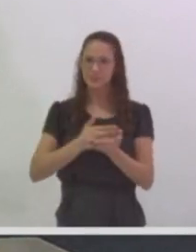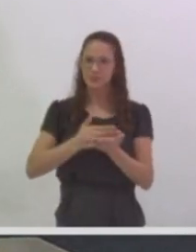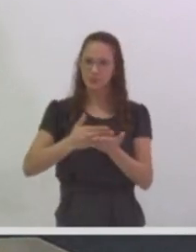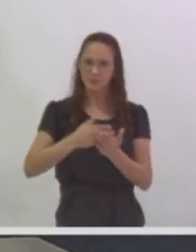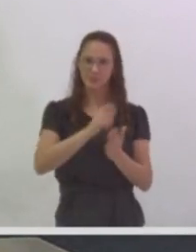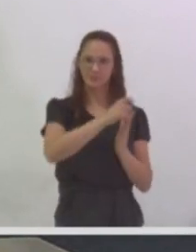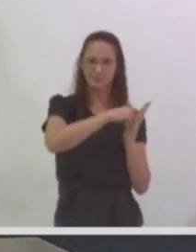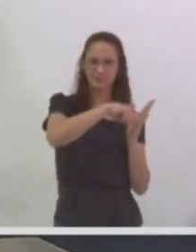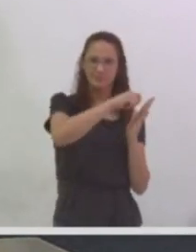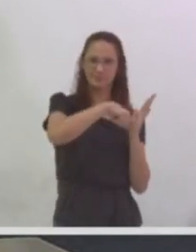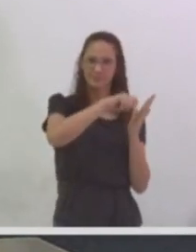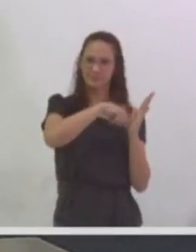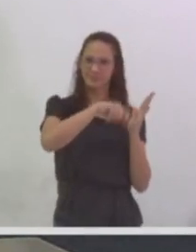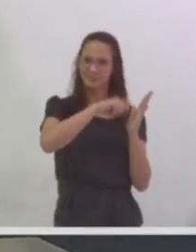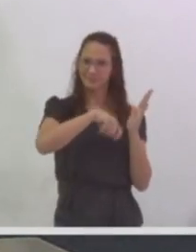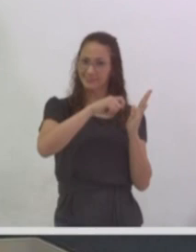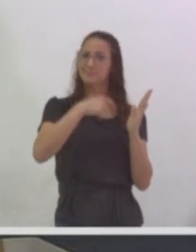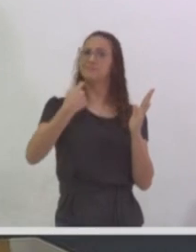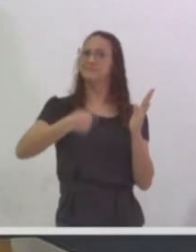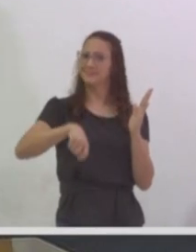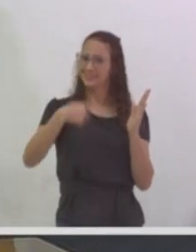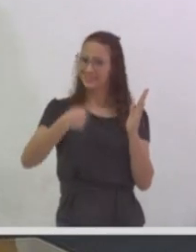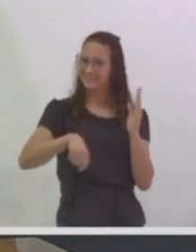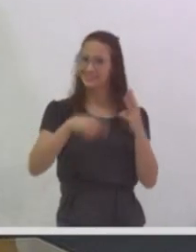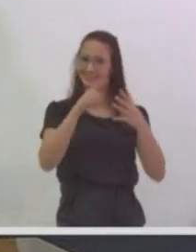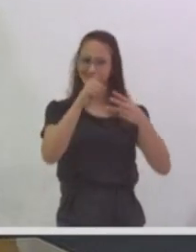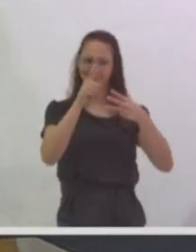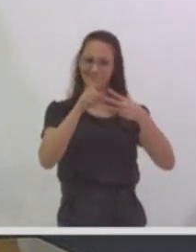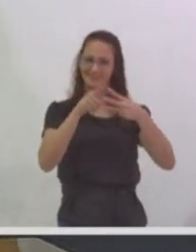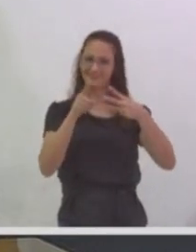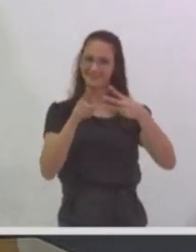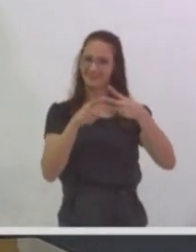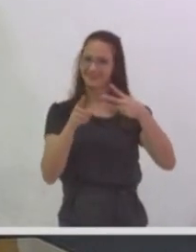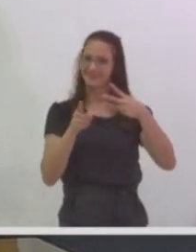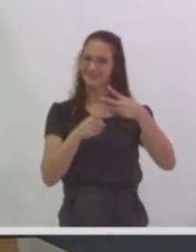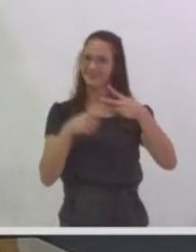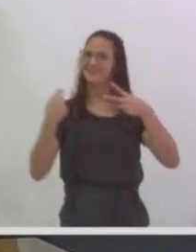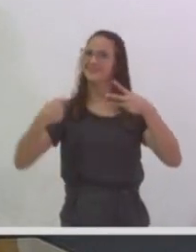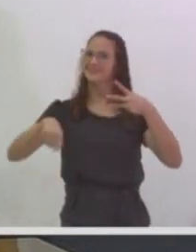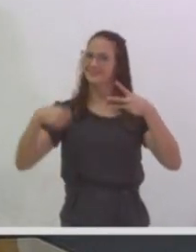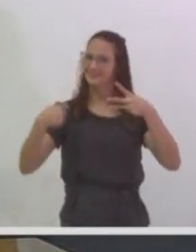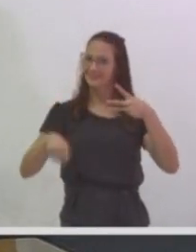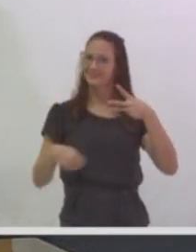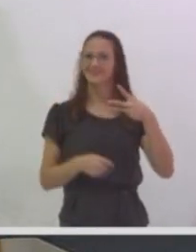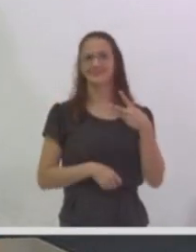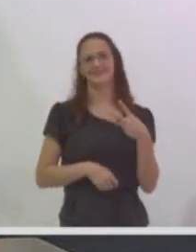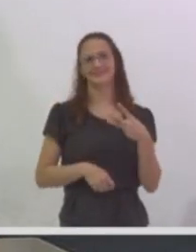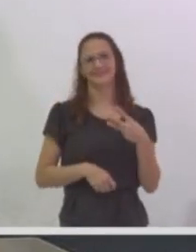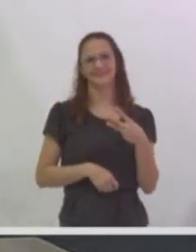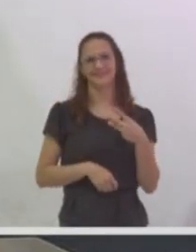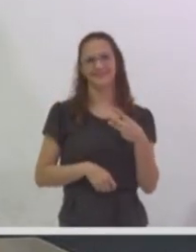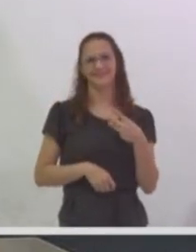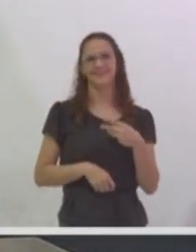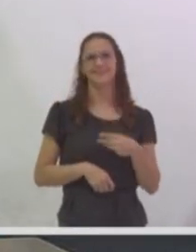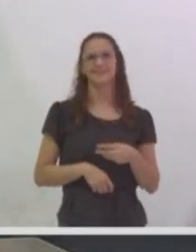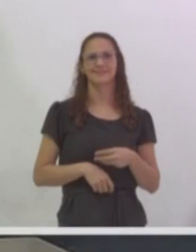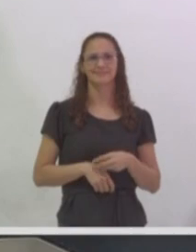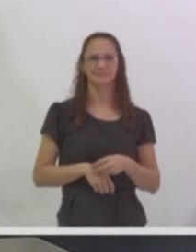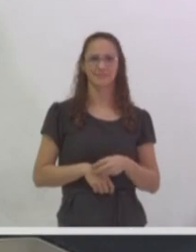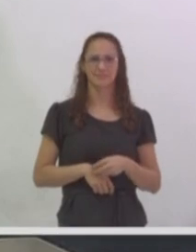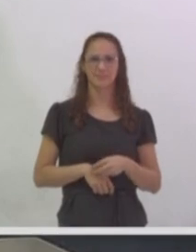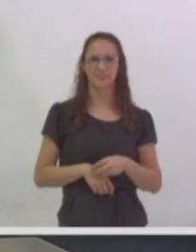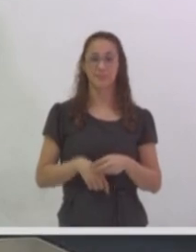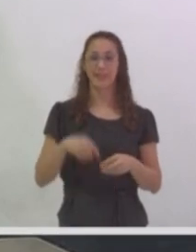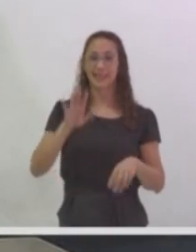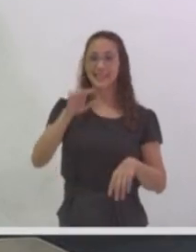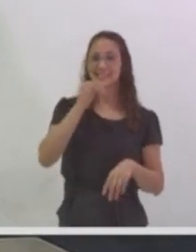E é muito fácil. É igual aquela quando você chegar com a mamãe e vai contar alguma historinha para ela. Você sempre diz assim, mãe, a senhora